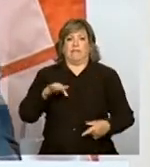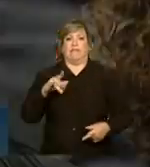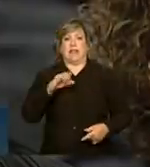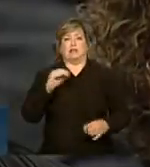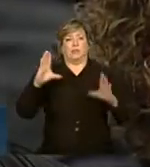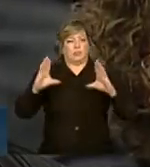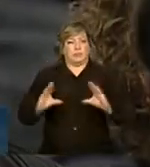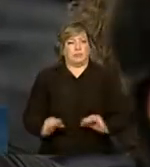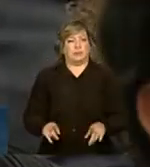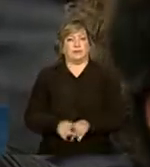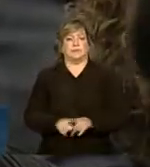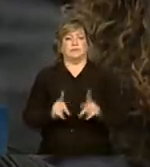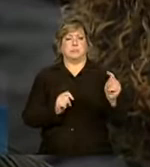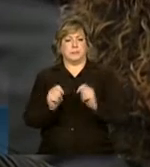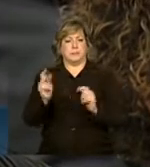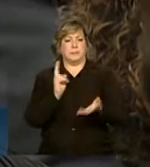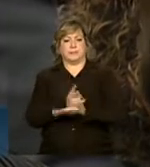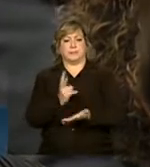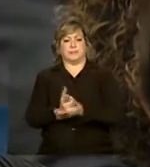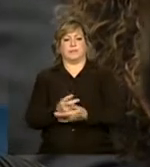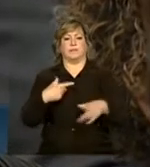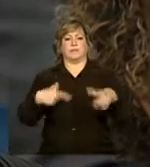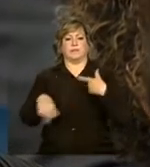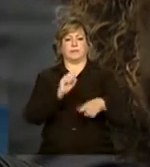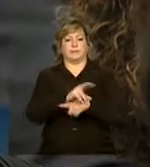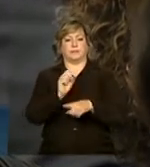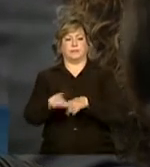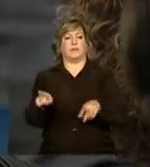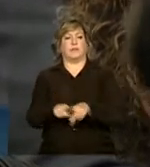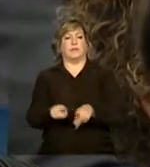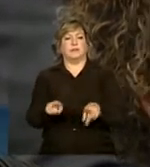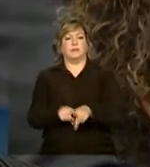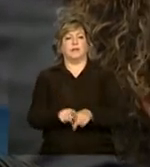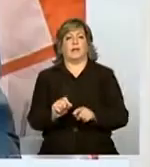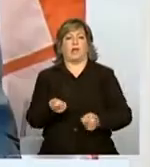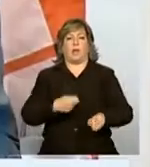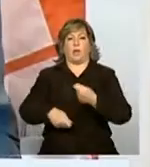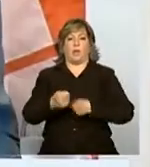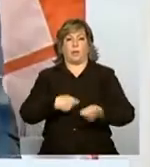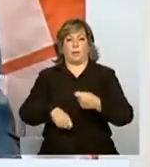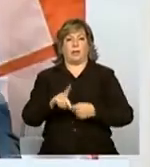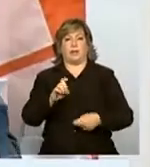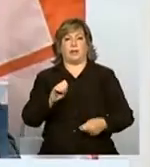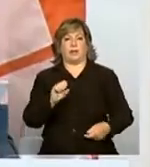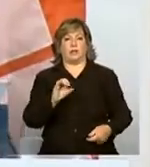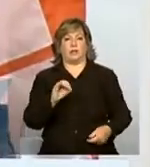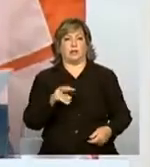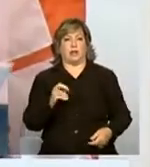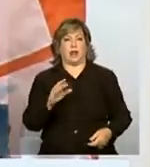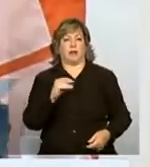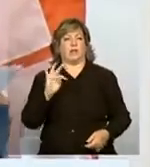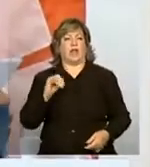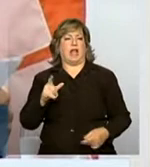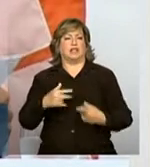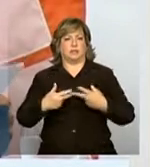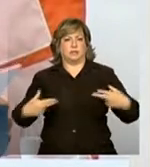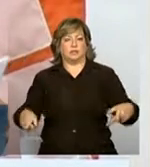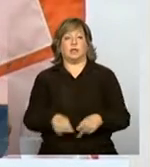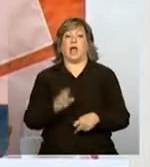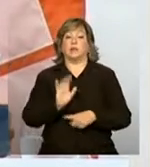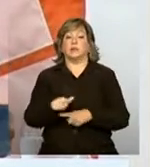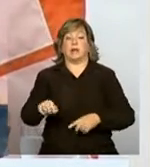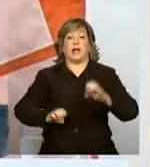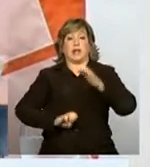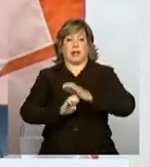preservação dos empregos, a desoneração da economia, o programa de investimento em logística, estimulam as